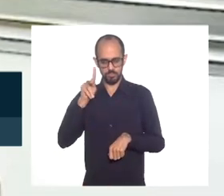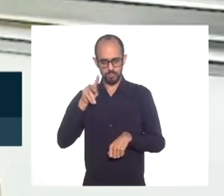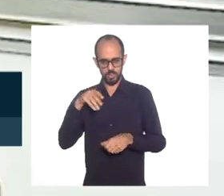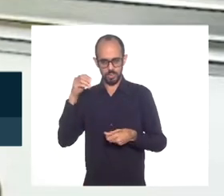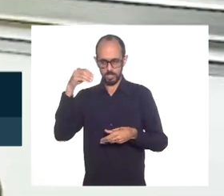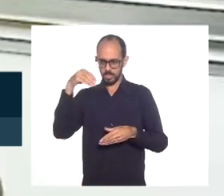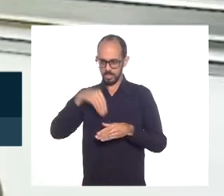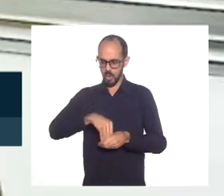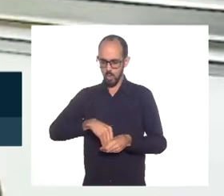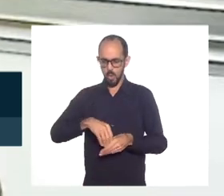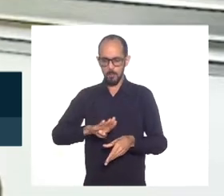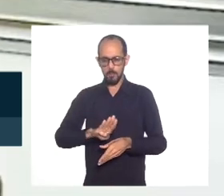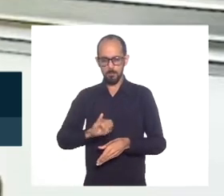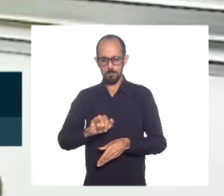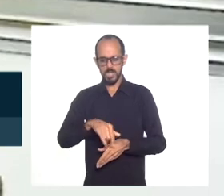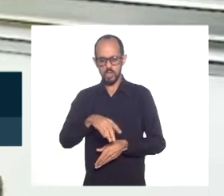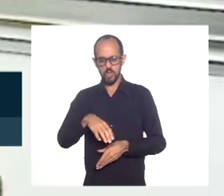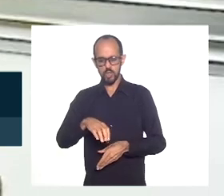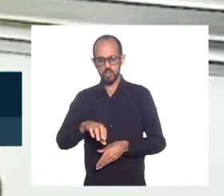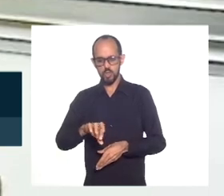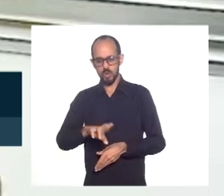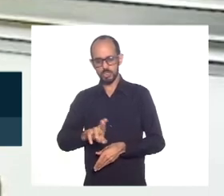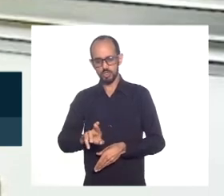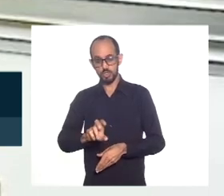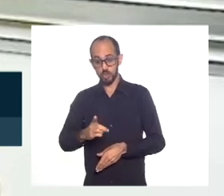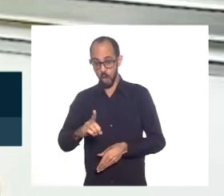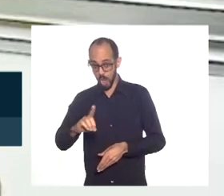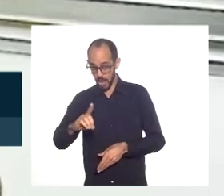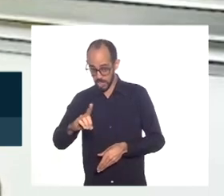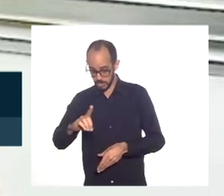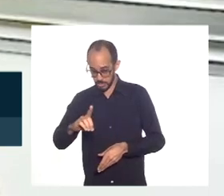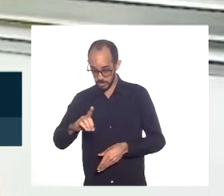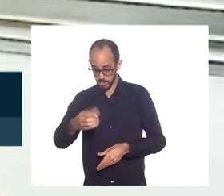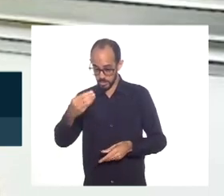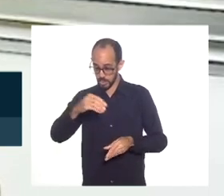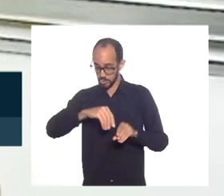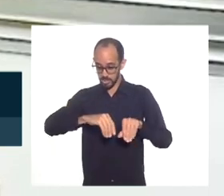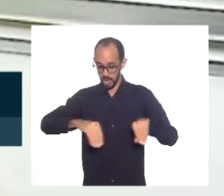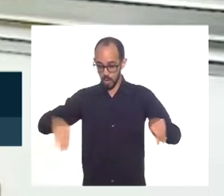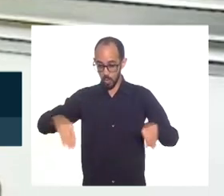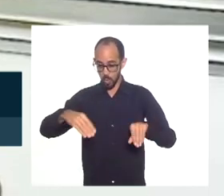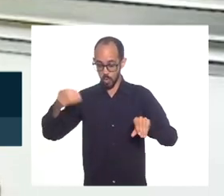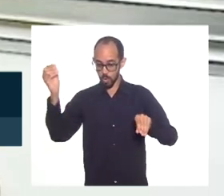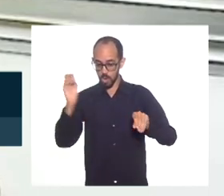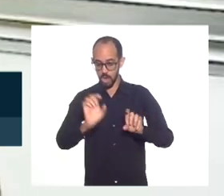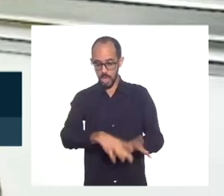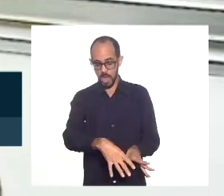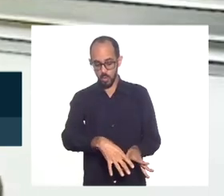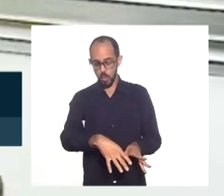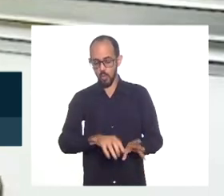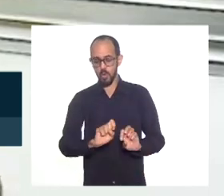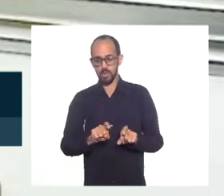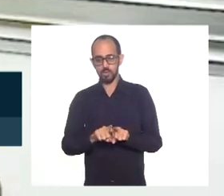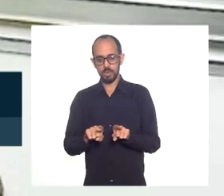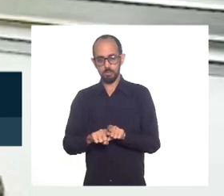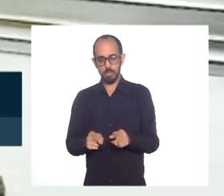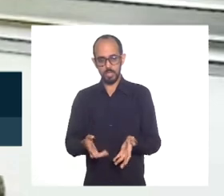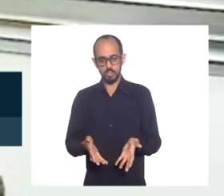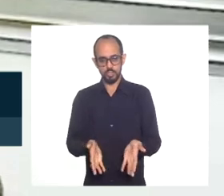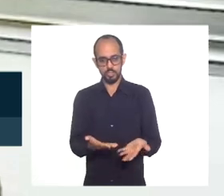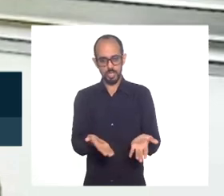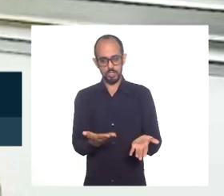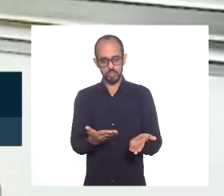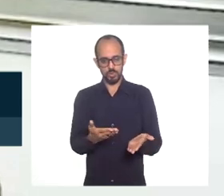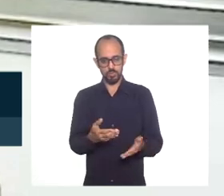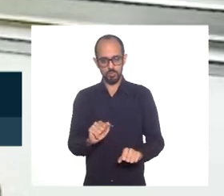de dólares lá. E também enterrou bilhões de dólares de incentivos fiscais que